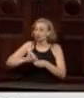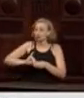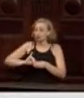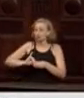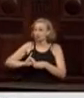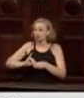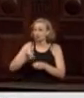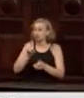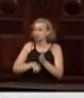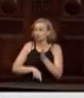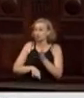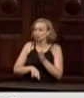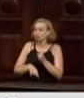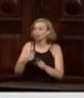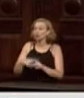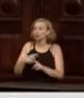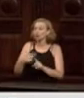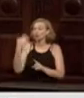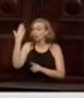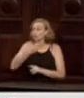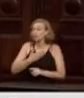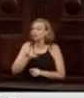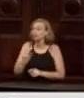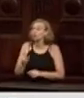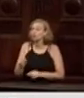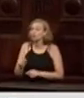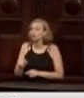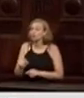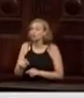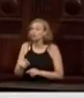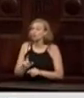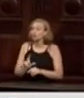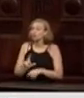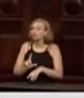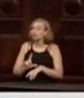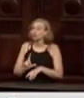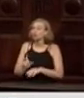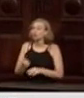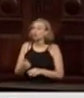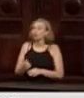irregularidades podem ter levado ao aumento da tarifa de forma